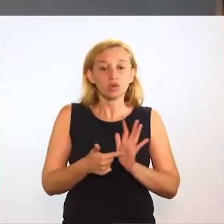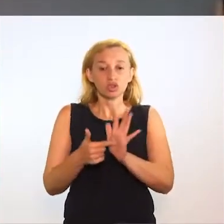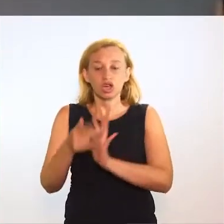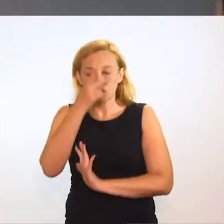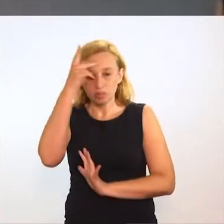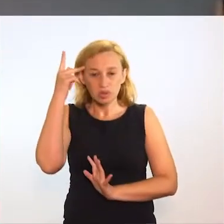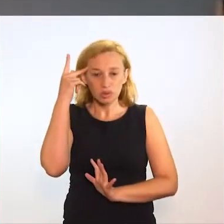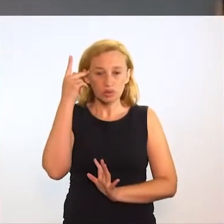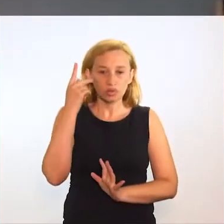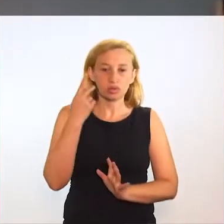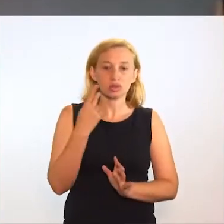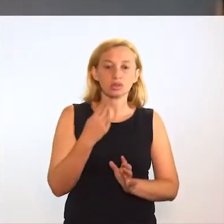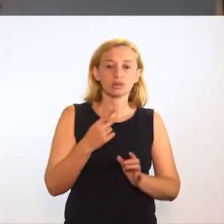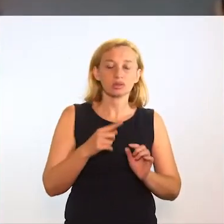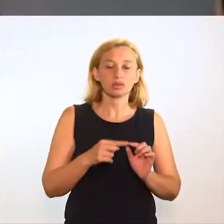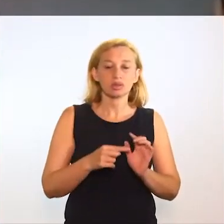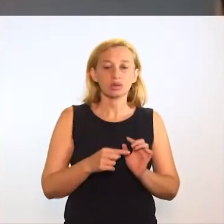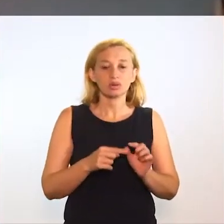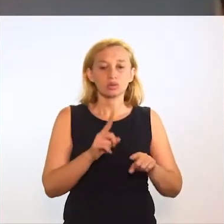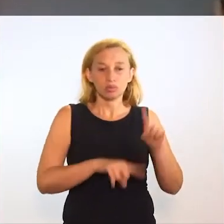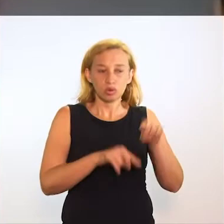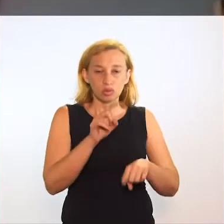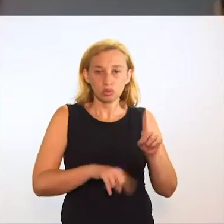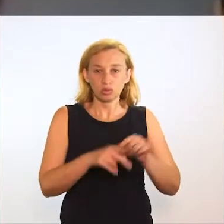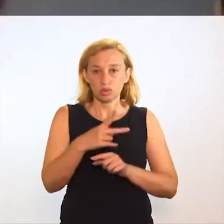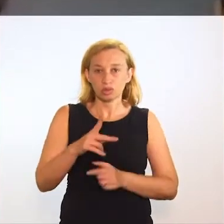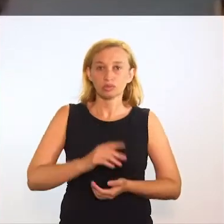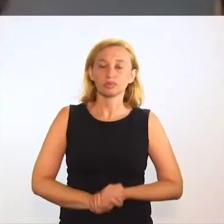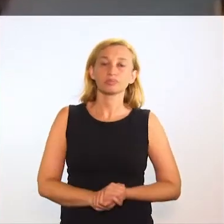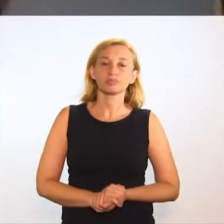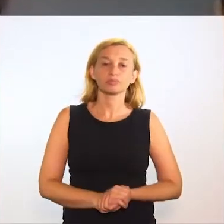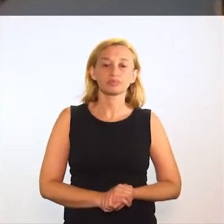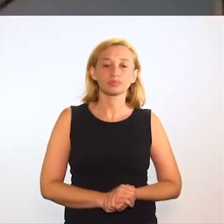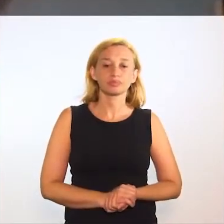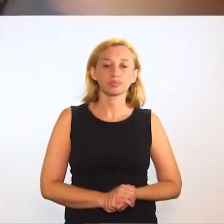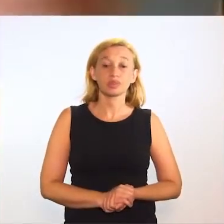que está demandando pelo serviço de vocês.